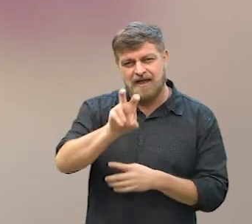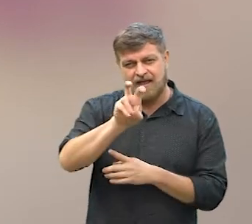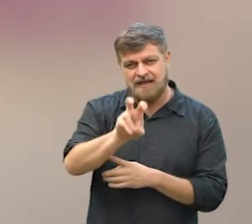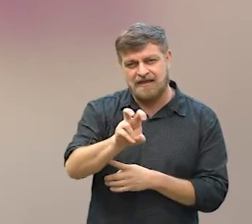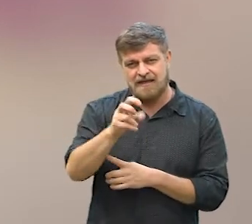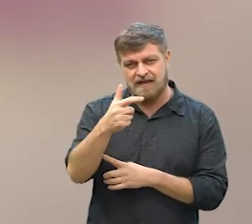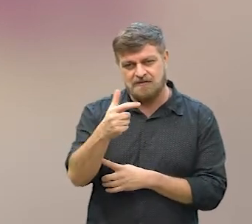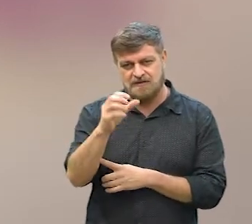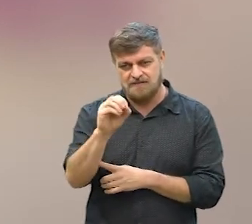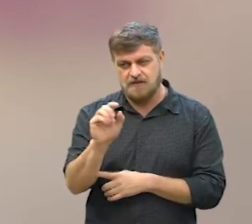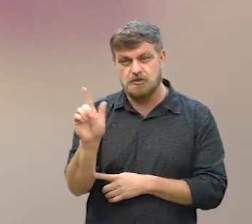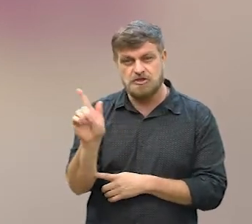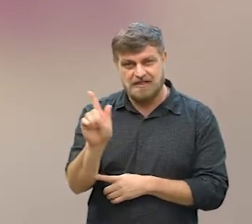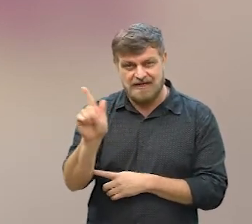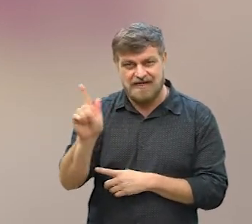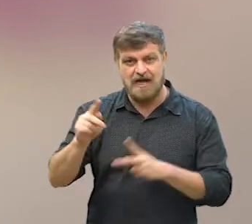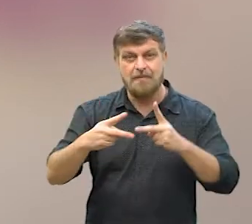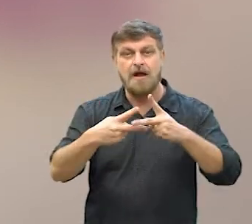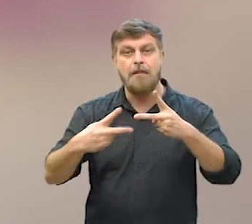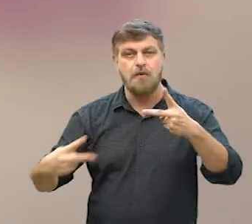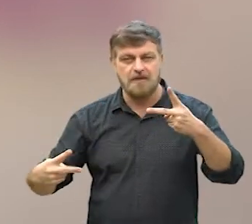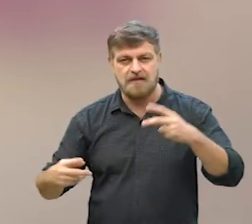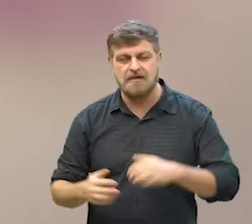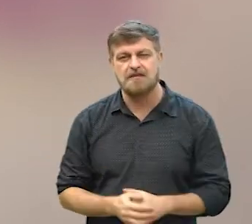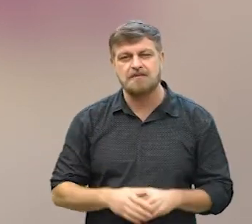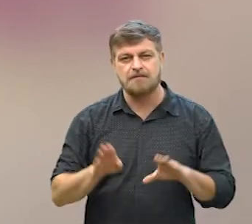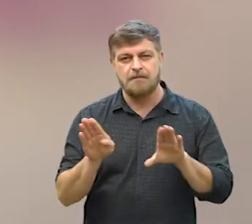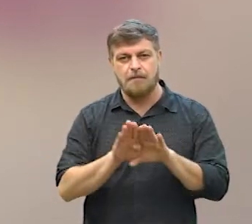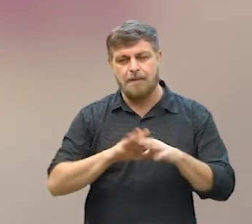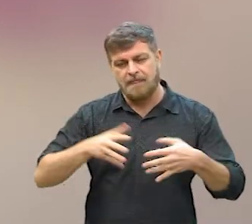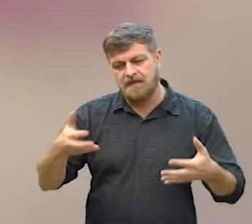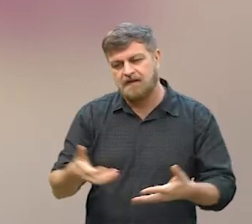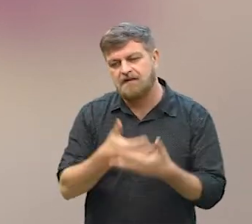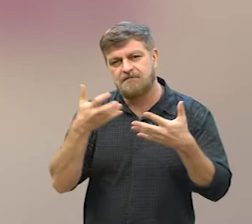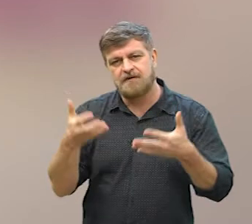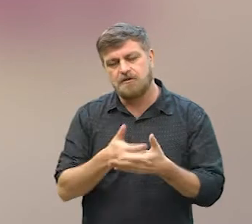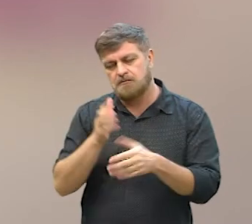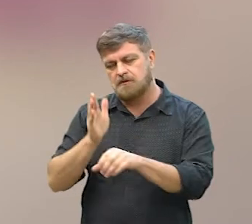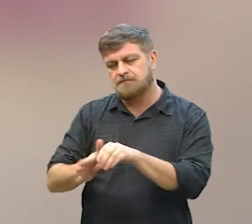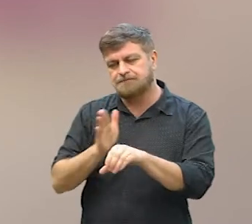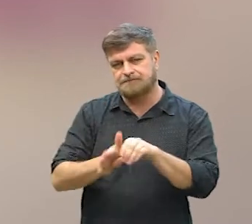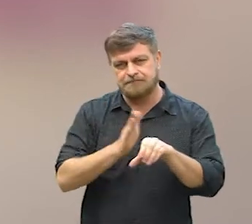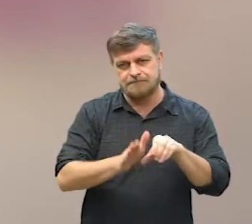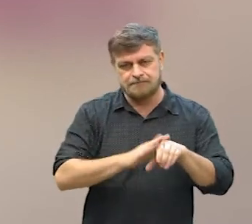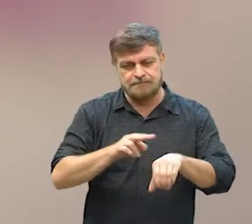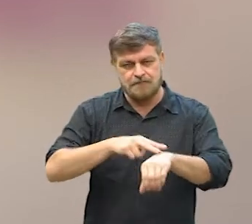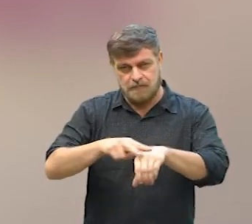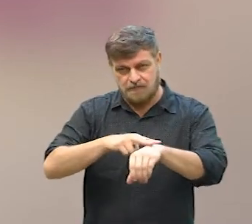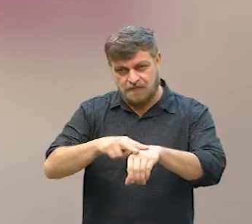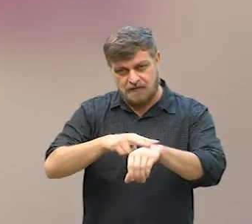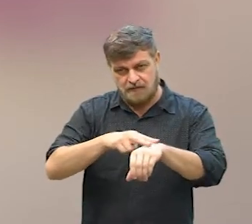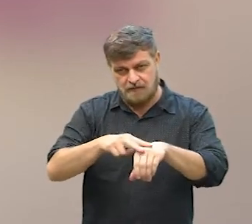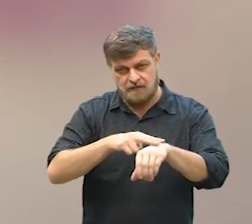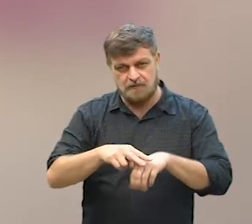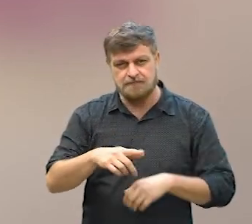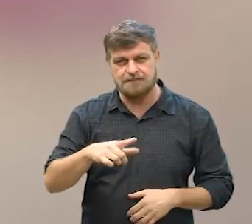120 gramas, 100 gramas de proteína e muitas verduras e legumes. Então, trazer uma